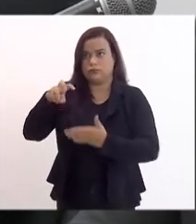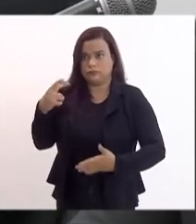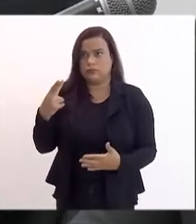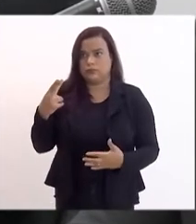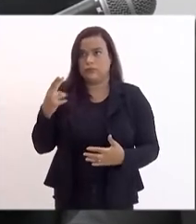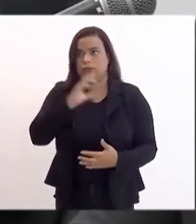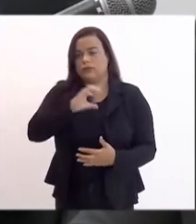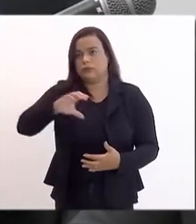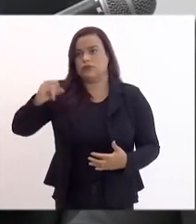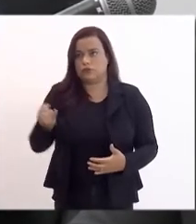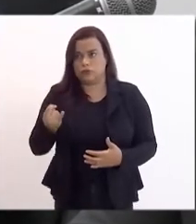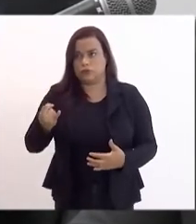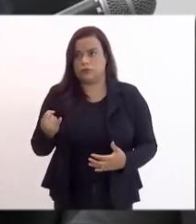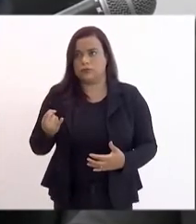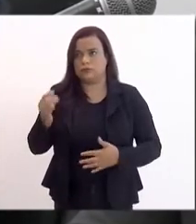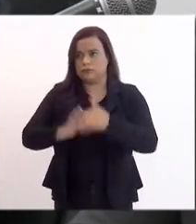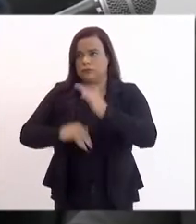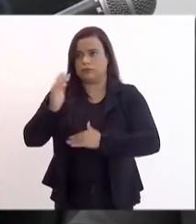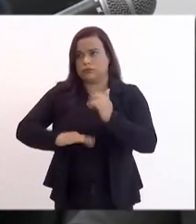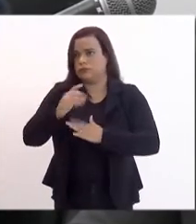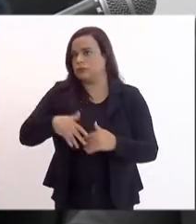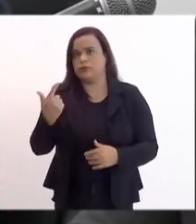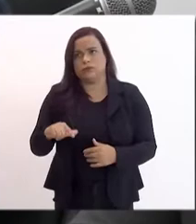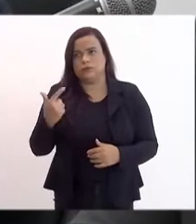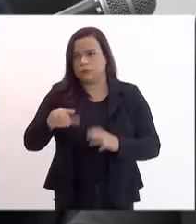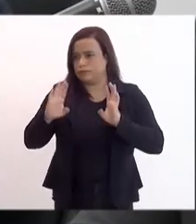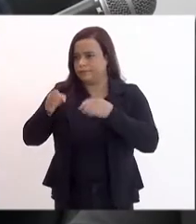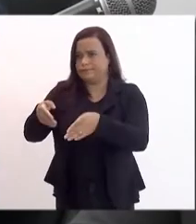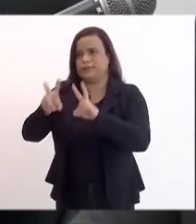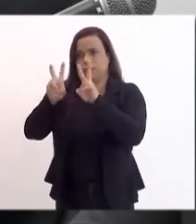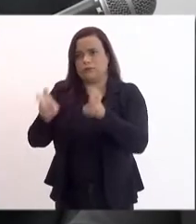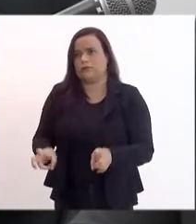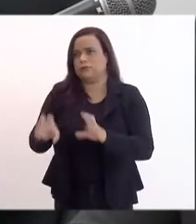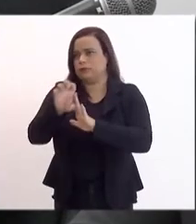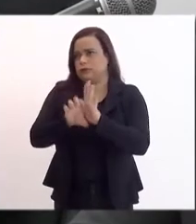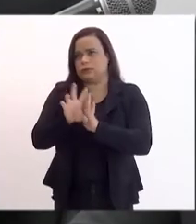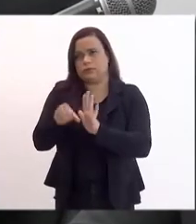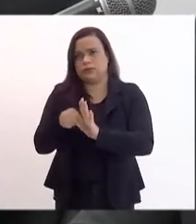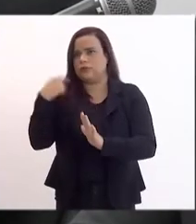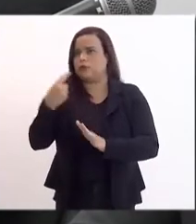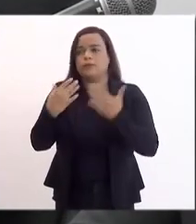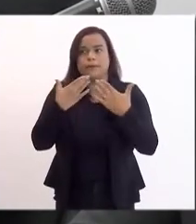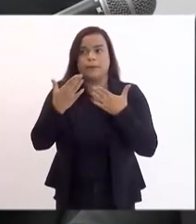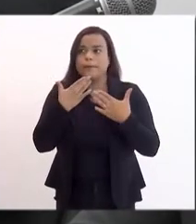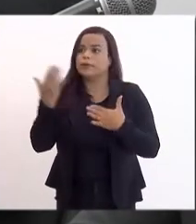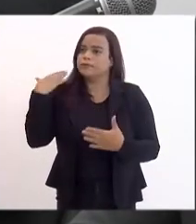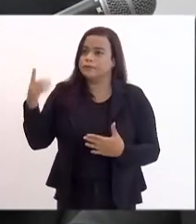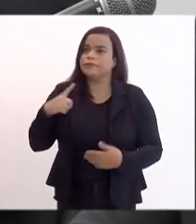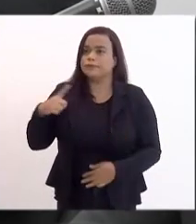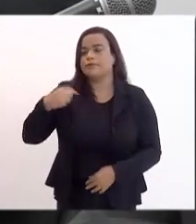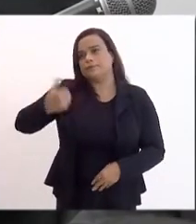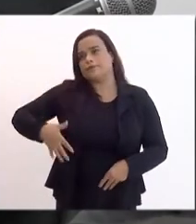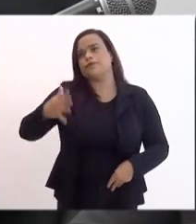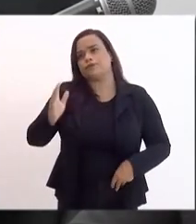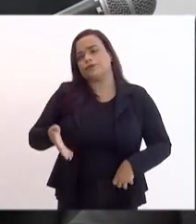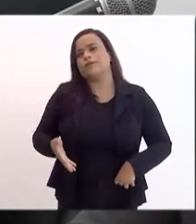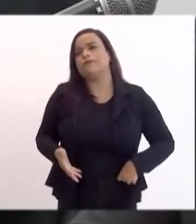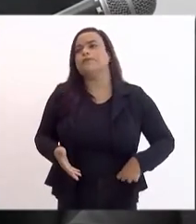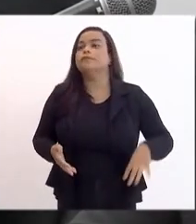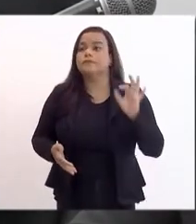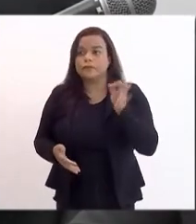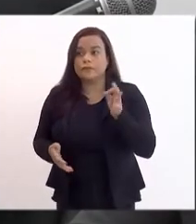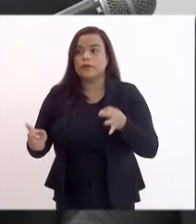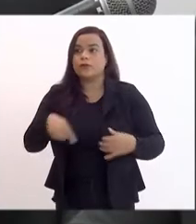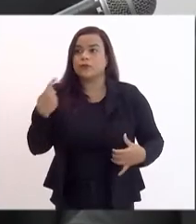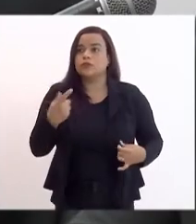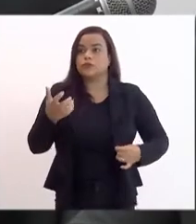CCJ não tem competência para deliberar sobre essas emendas. Foi o que a gente discutiu da última vez. Eu só quero fazer o seguinte. Nós íamos